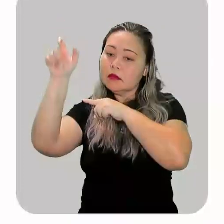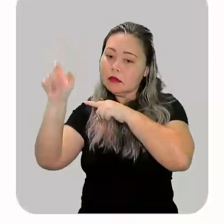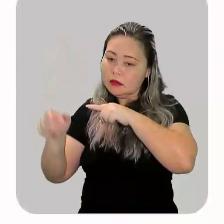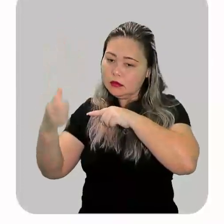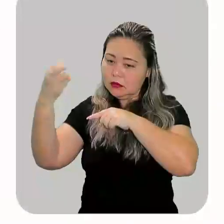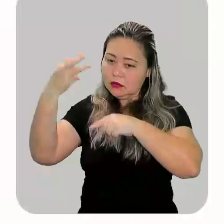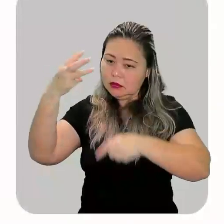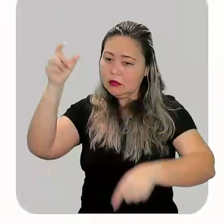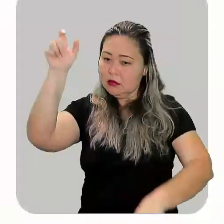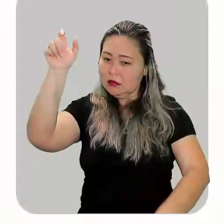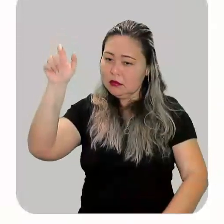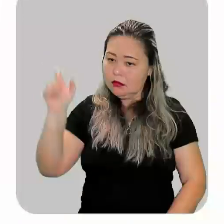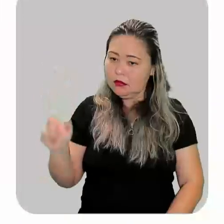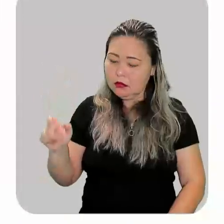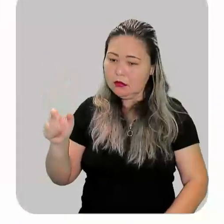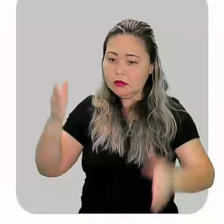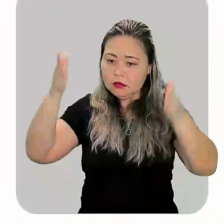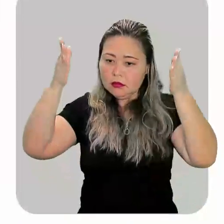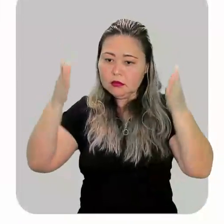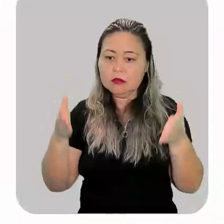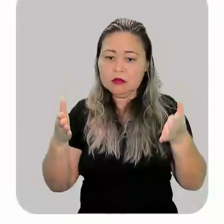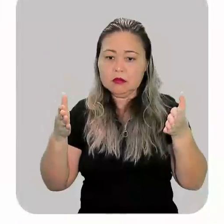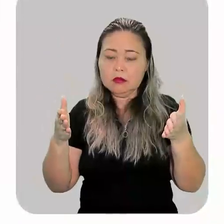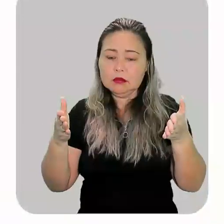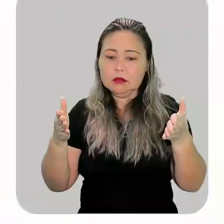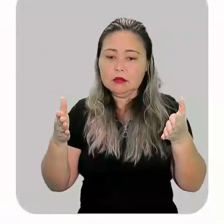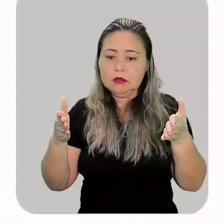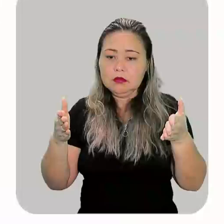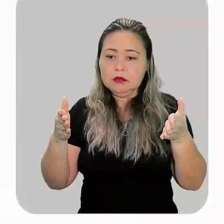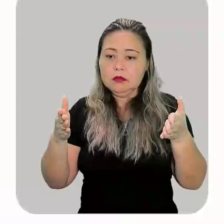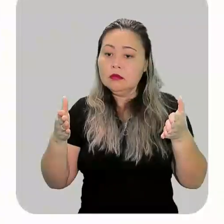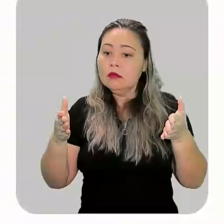a gente precisa usar isso numa matriz quadrada,